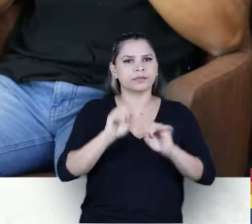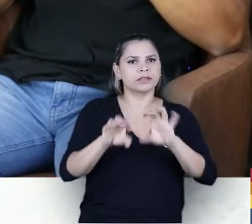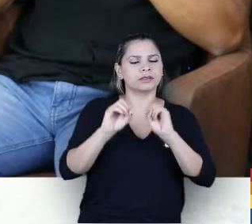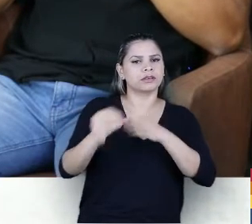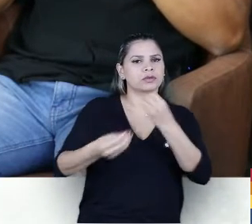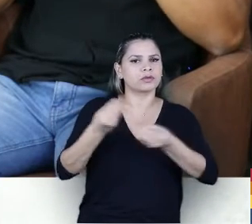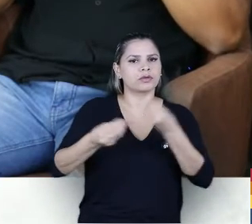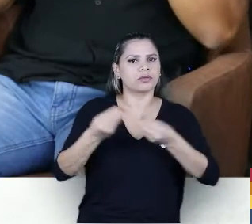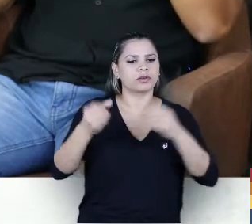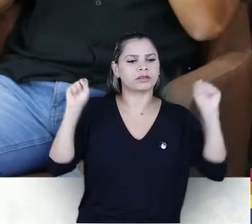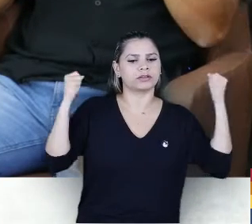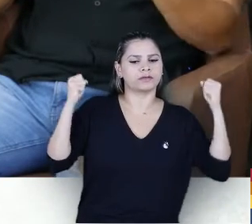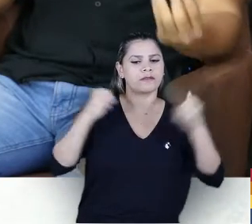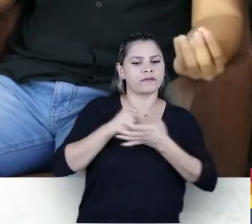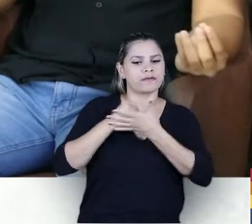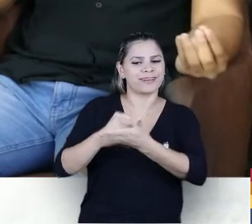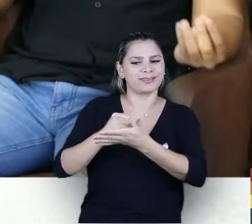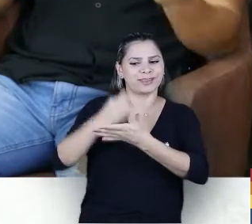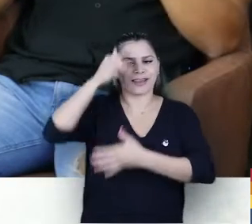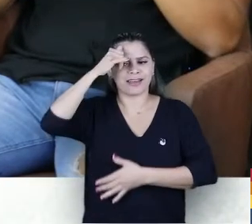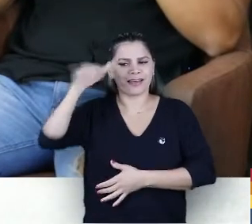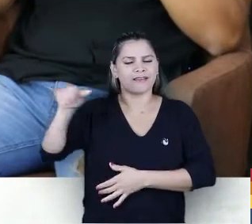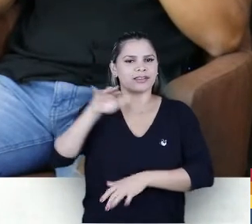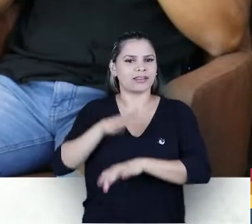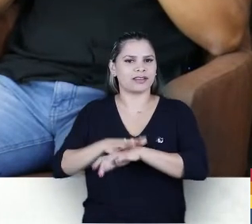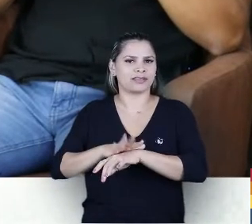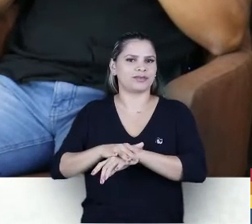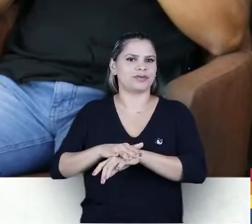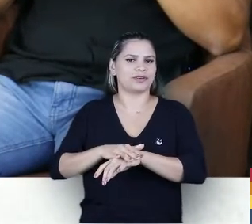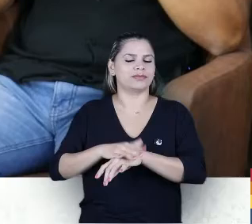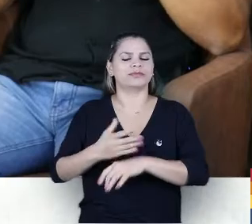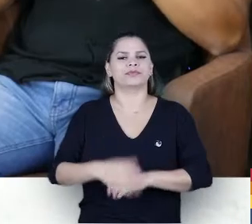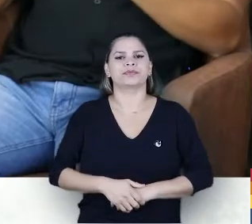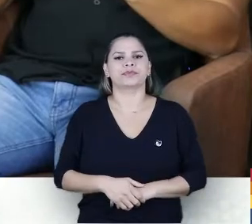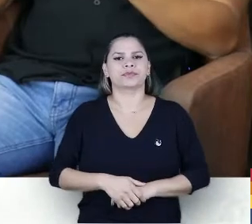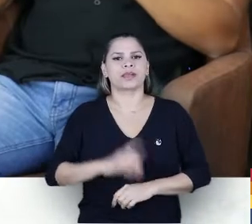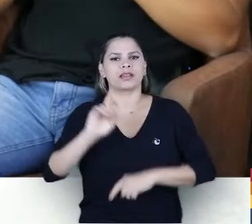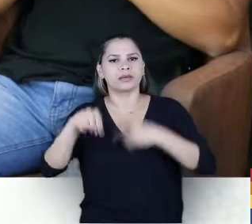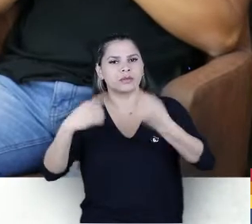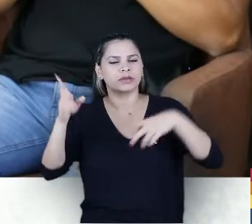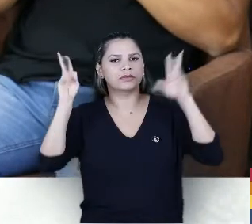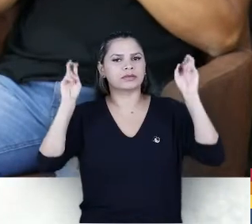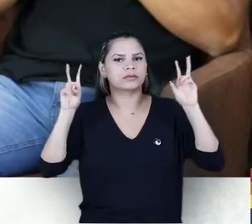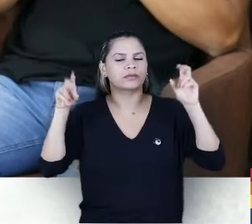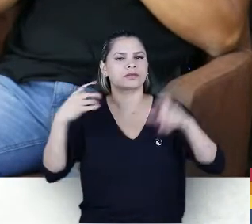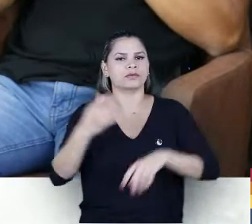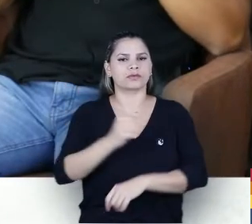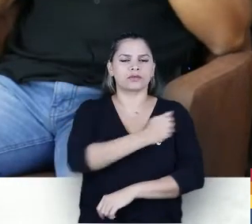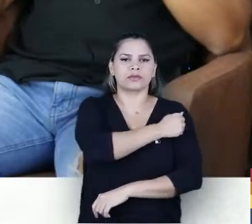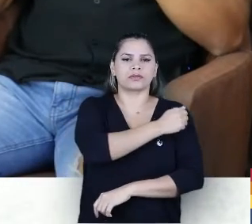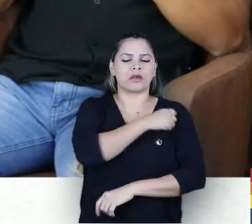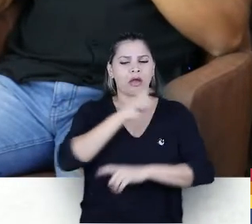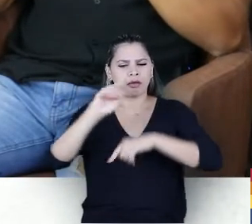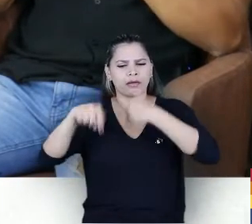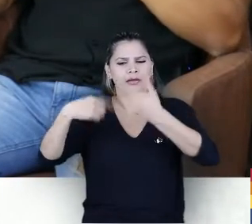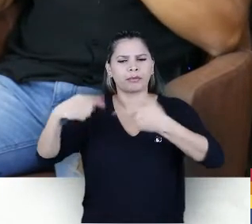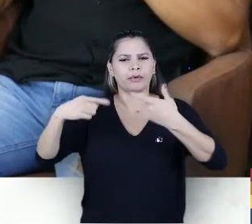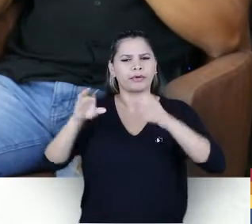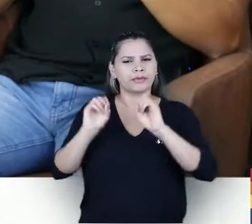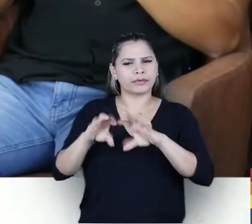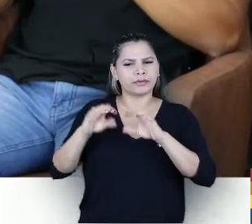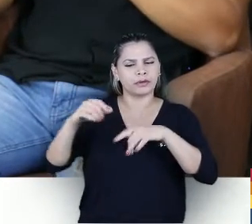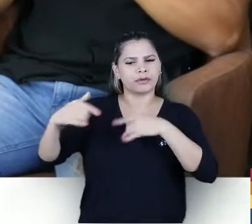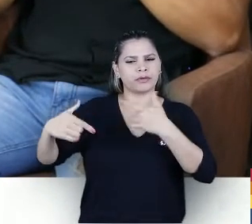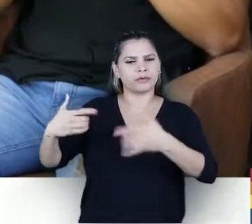ele poderia ajudar na prevenção dessas doenças e também no tratamento, né? Então a gente teve esse primeiro momento aí